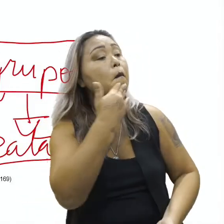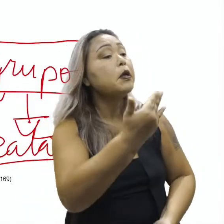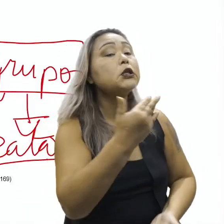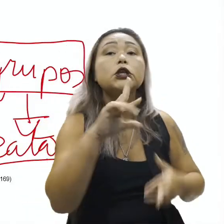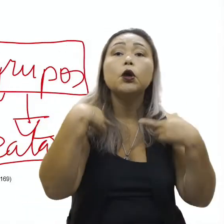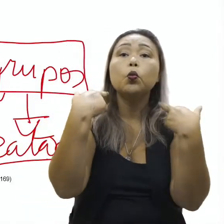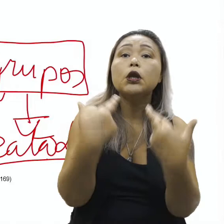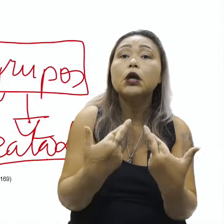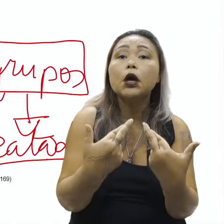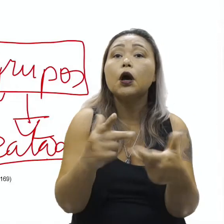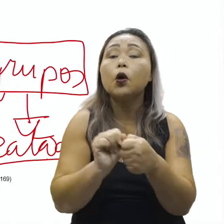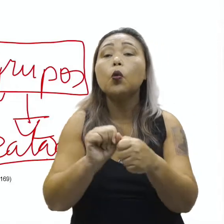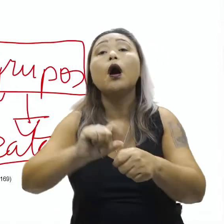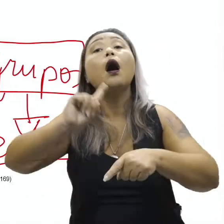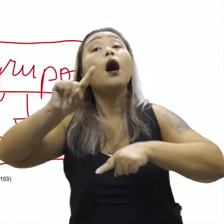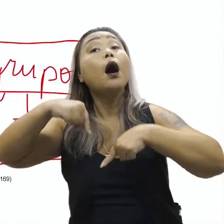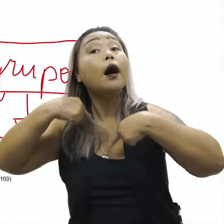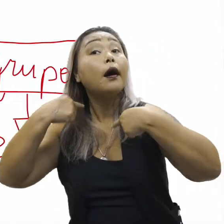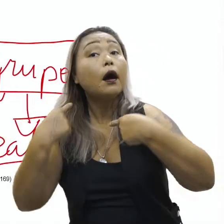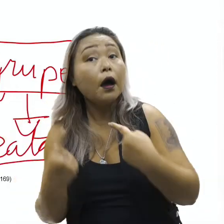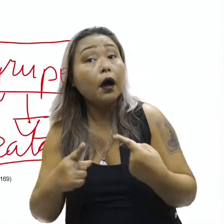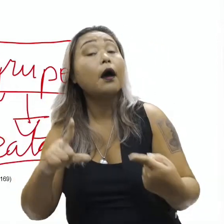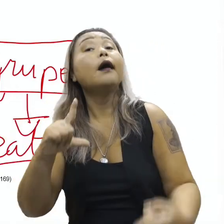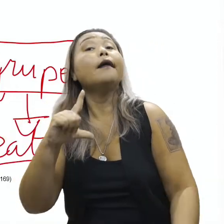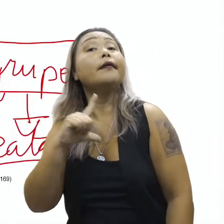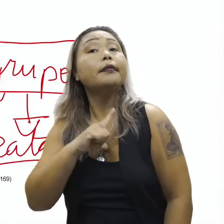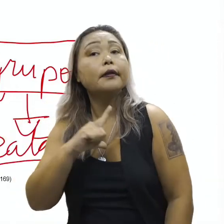reuniões para que eles possam ter